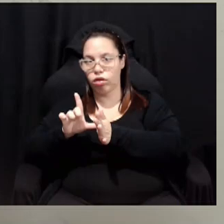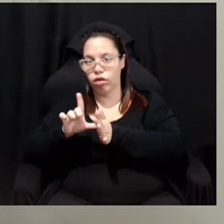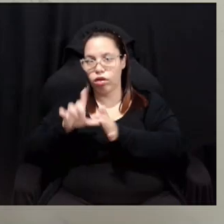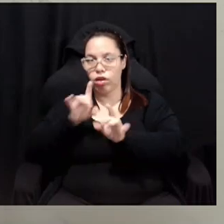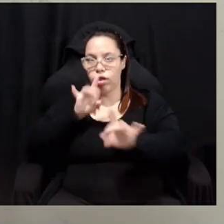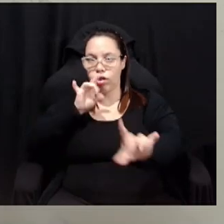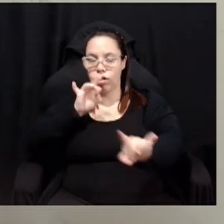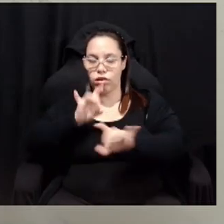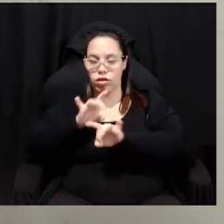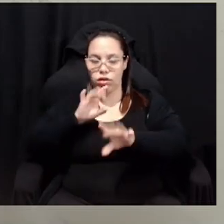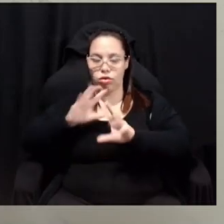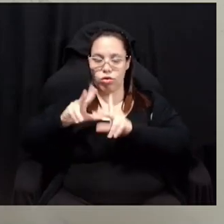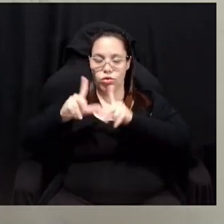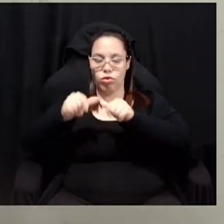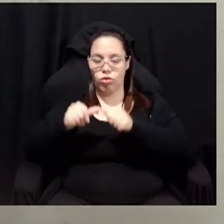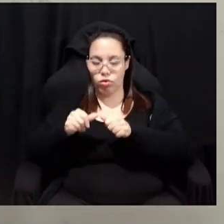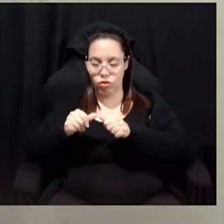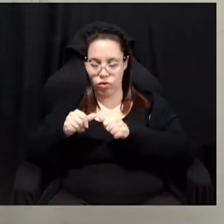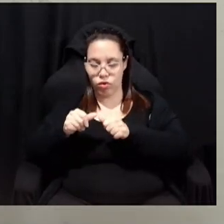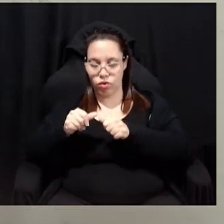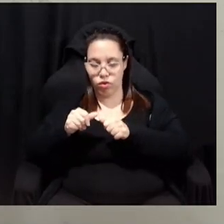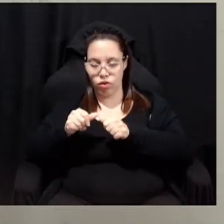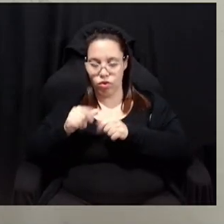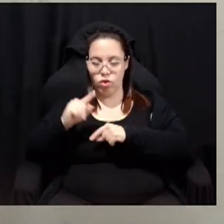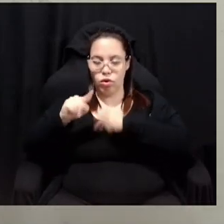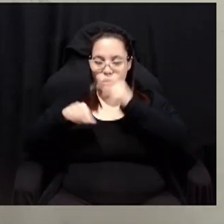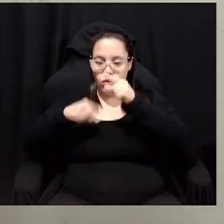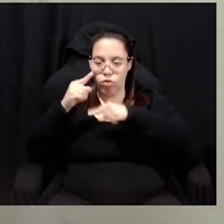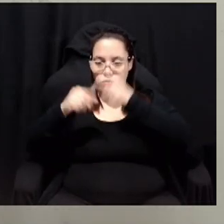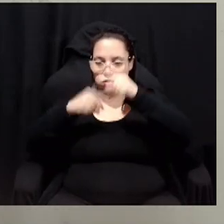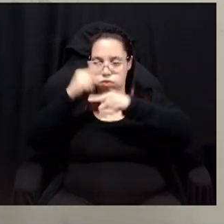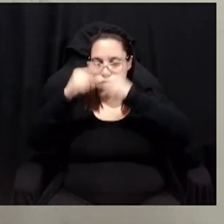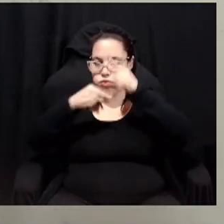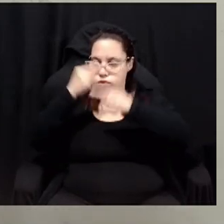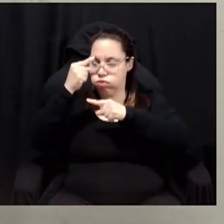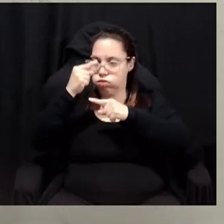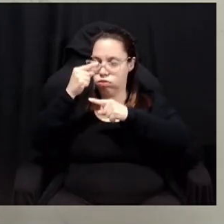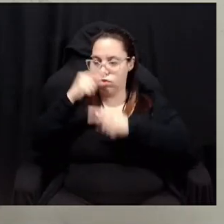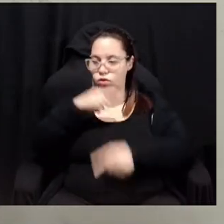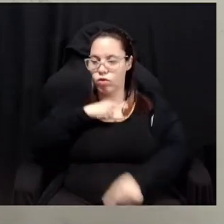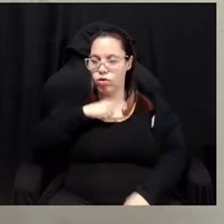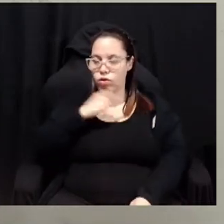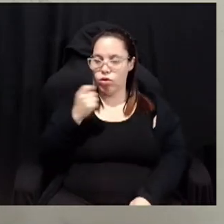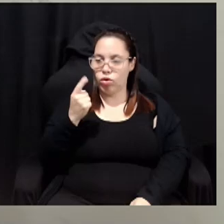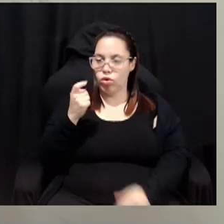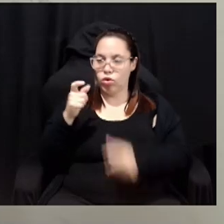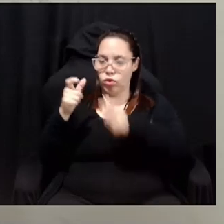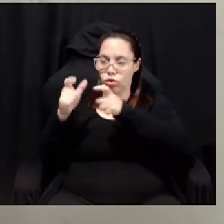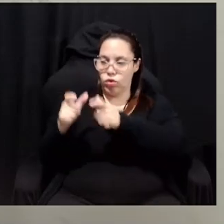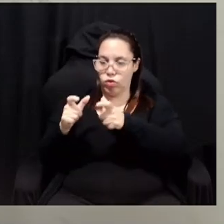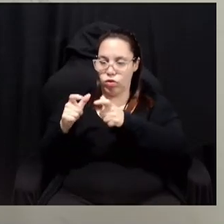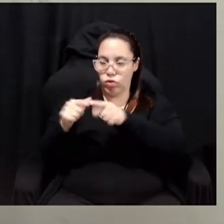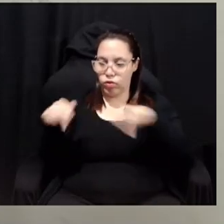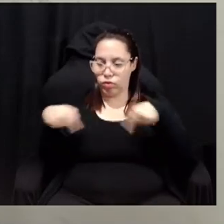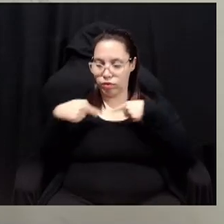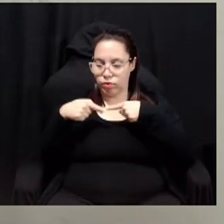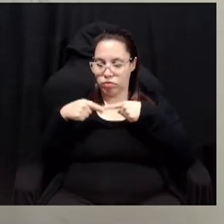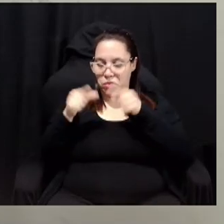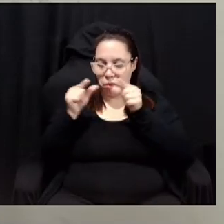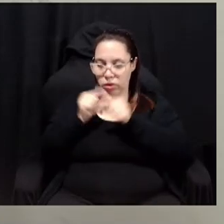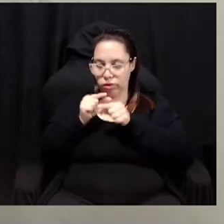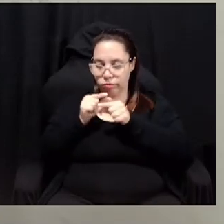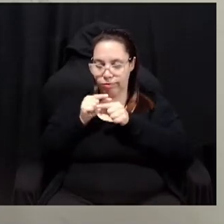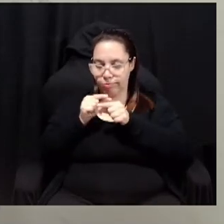digitalização, essa evolução do digital, eu tinha um nicho, eu tinha um espaço muito pequeno. Com a vinda